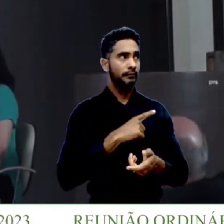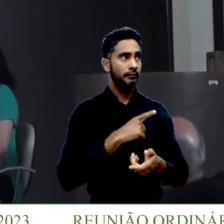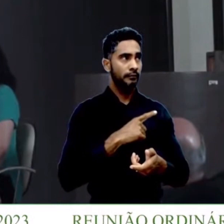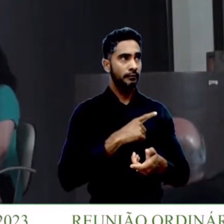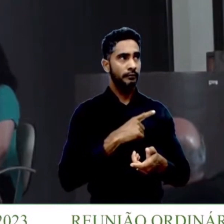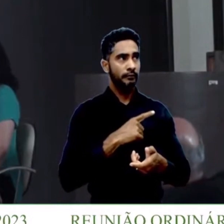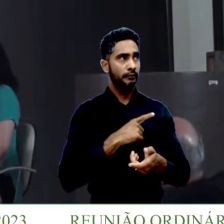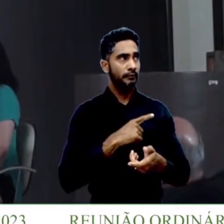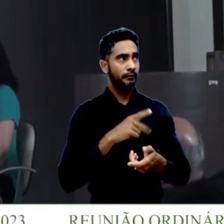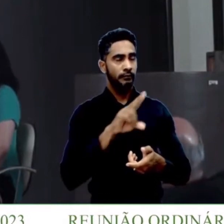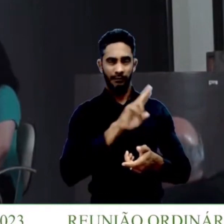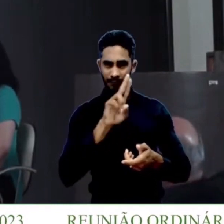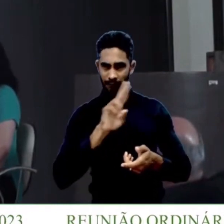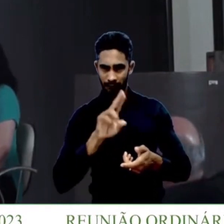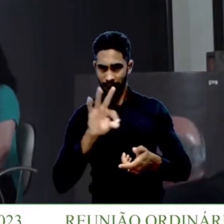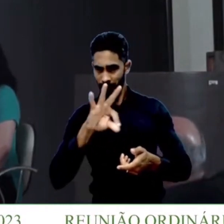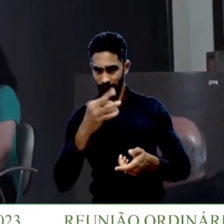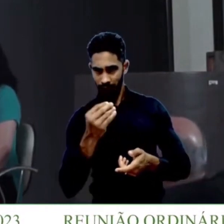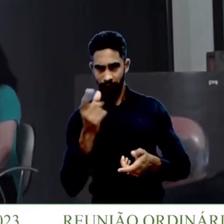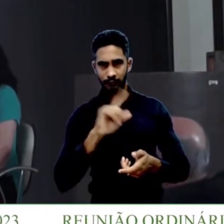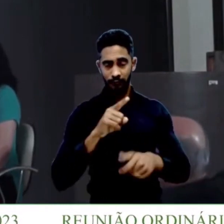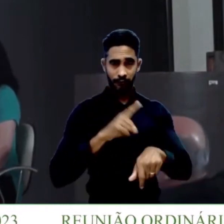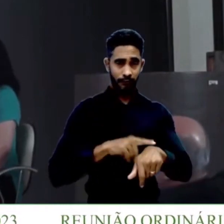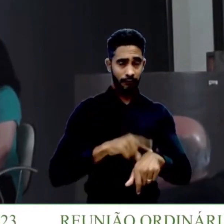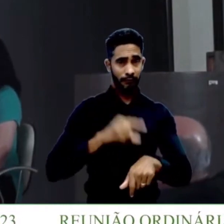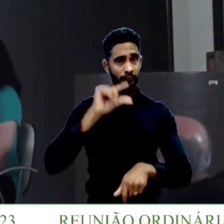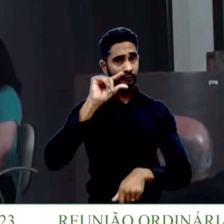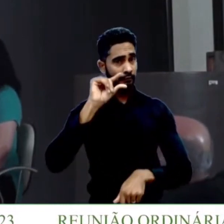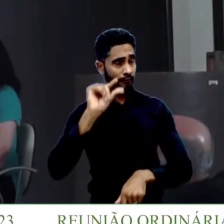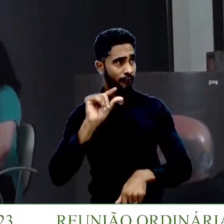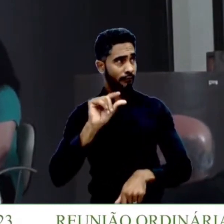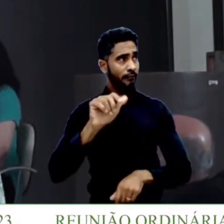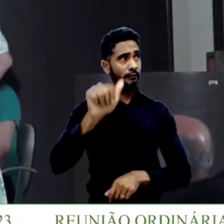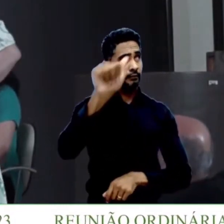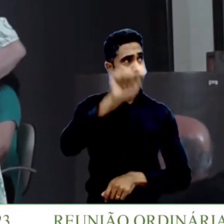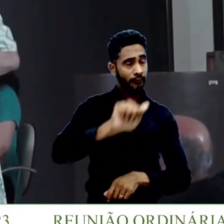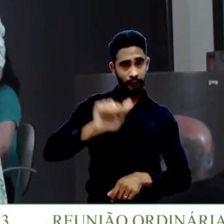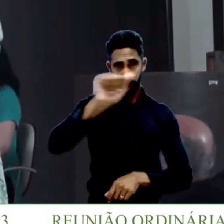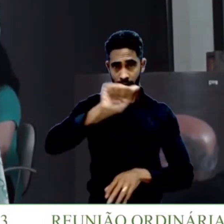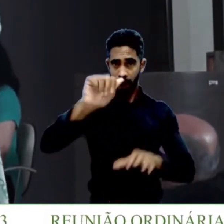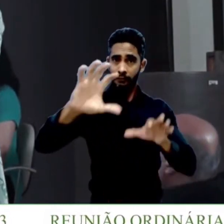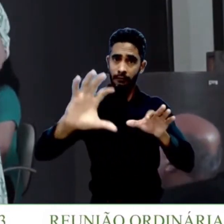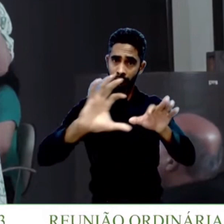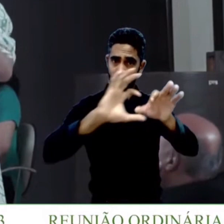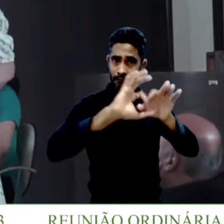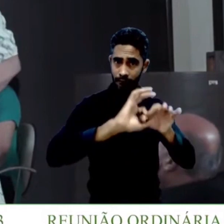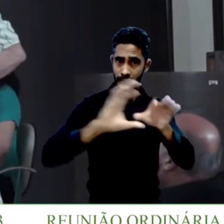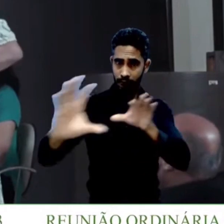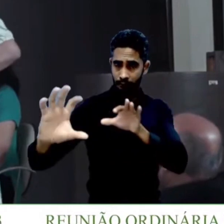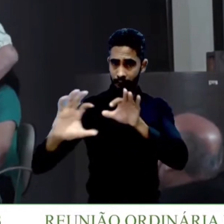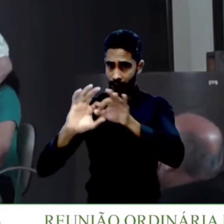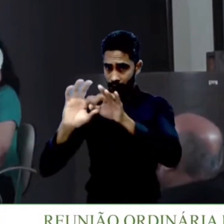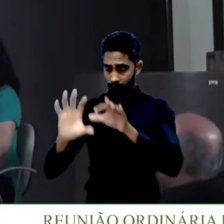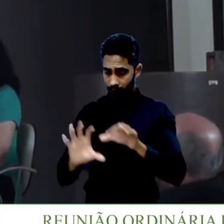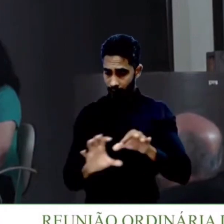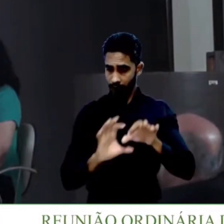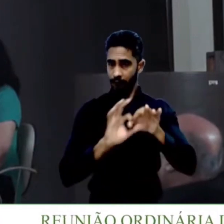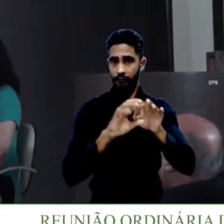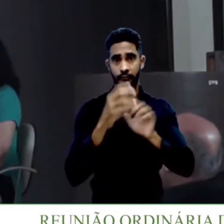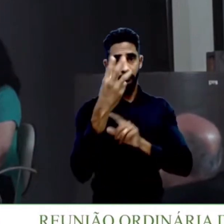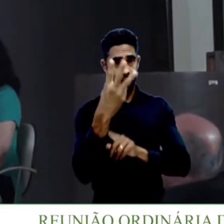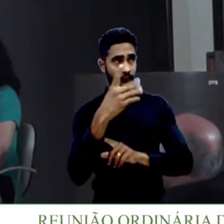para nomear todos, porque nós temos um tempo limitado. Associados parceiros, nós temos 3 modalidades de